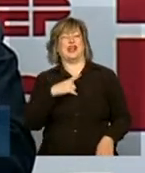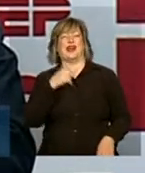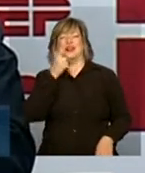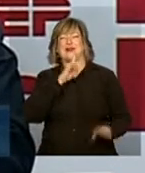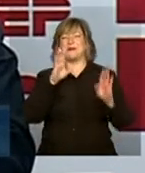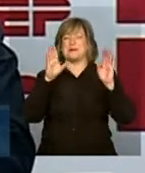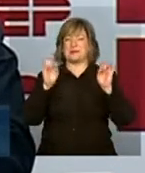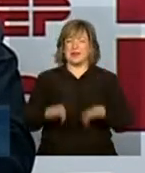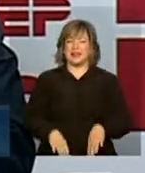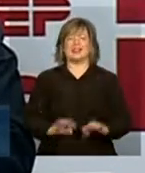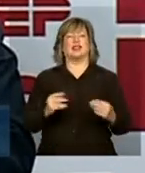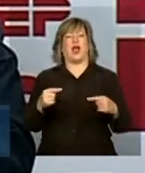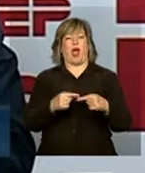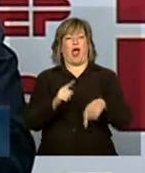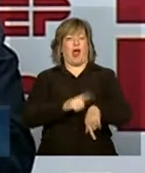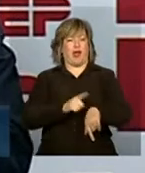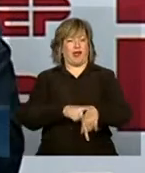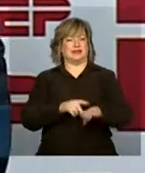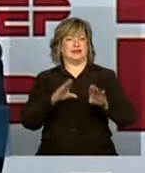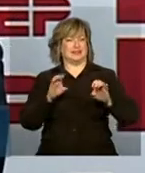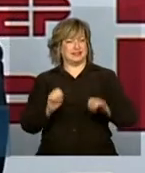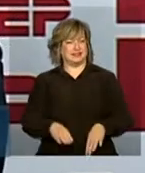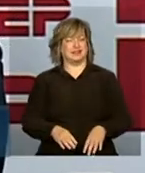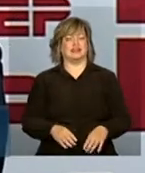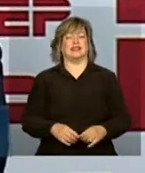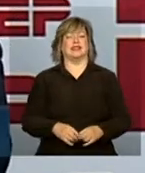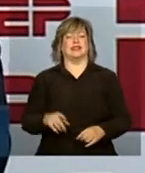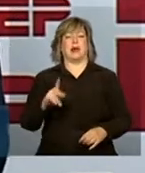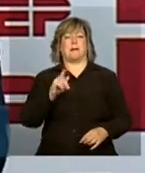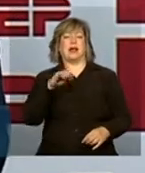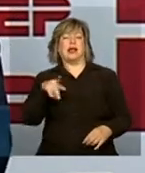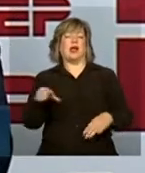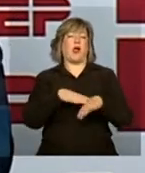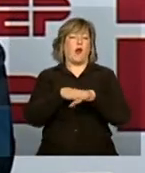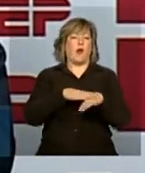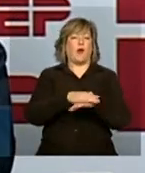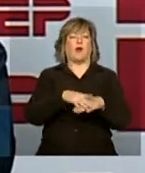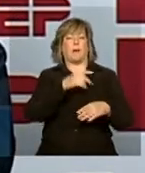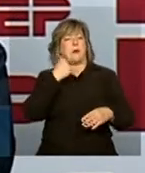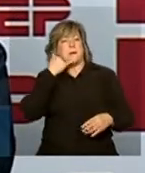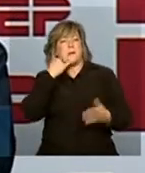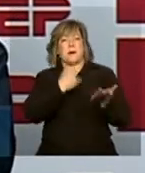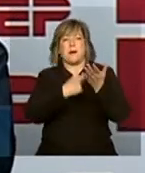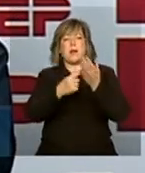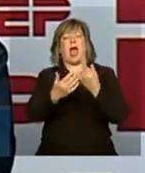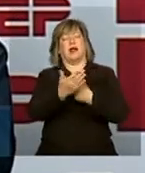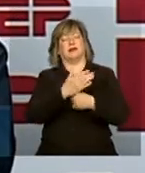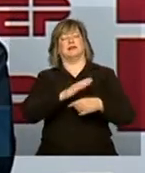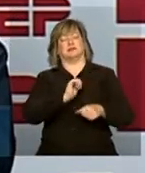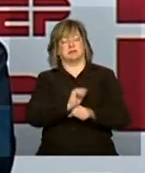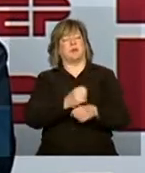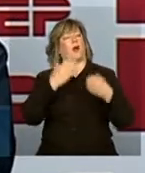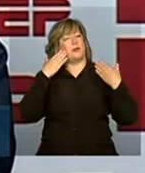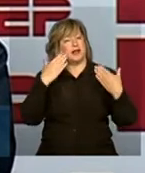fazer o exame dentro do horário previsto. O Paim, com seus contatos lá no Rio Grande do Sul, contribuiu para isso.